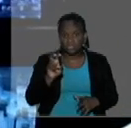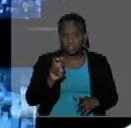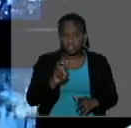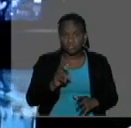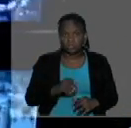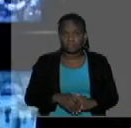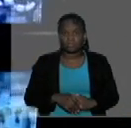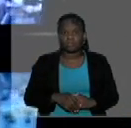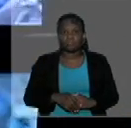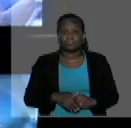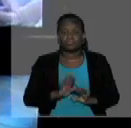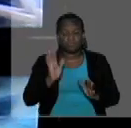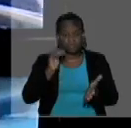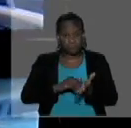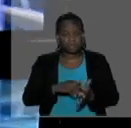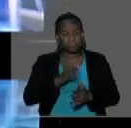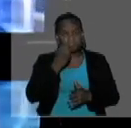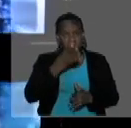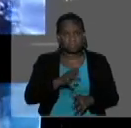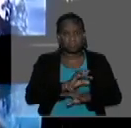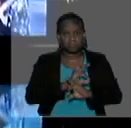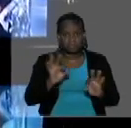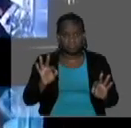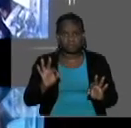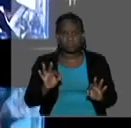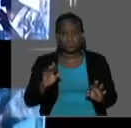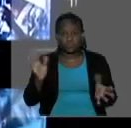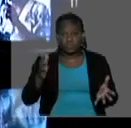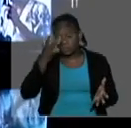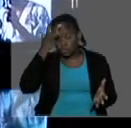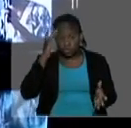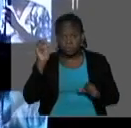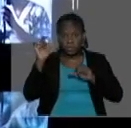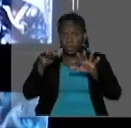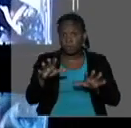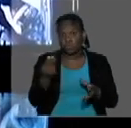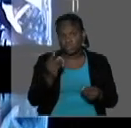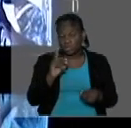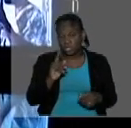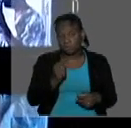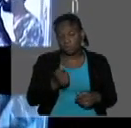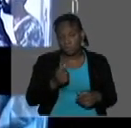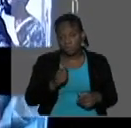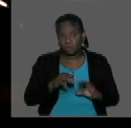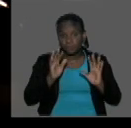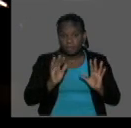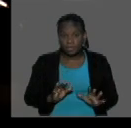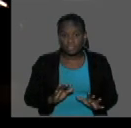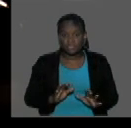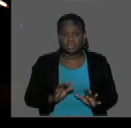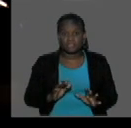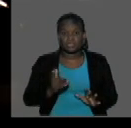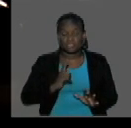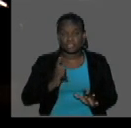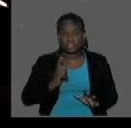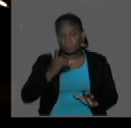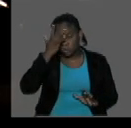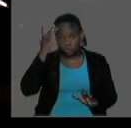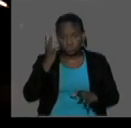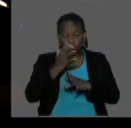gente termina com êxito, né? Não veio aqui hoje o público que a gente esperava, mas veio um